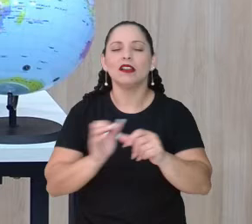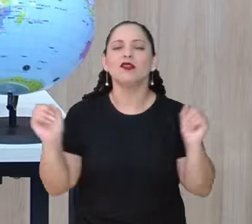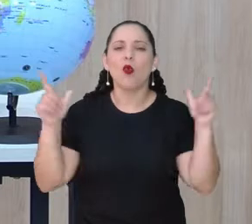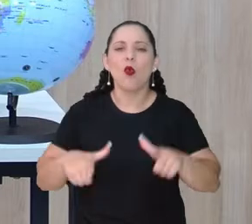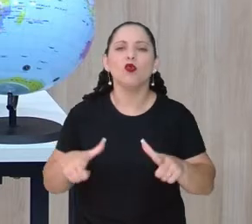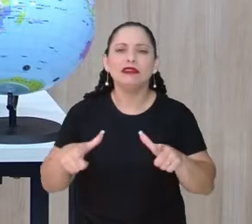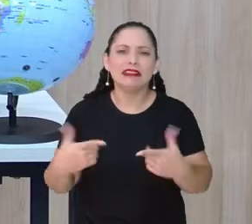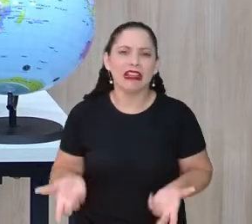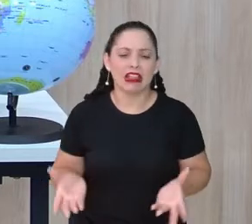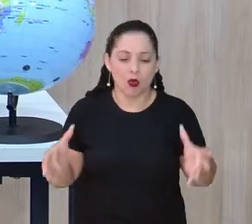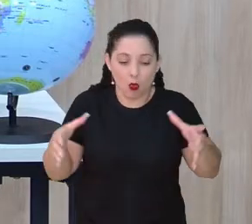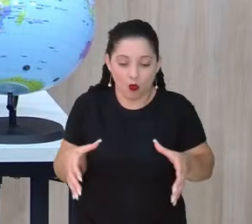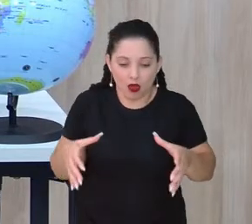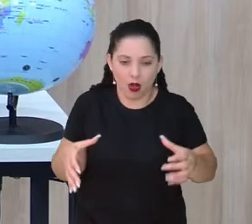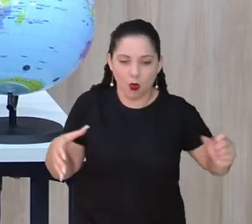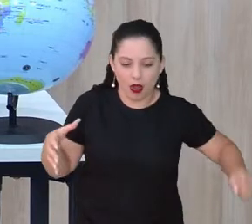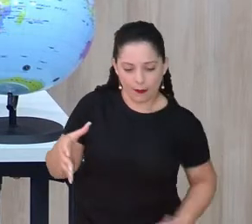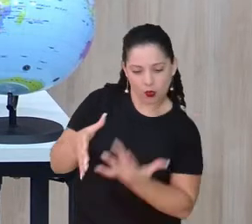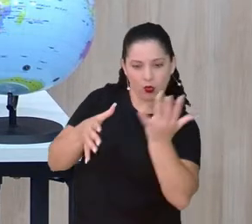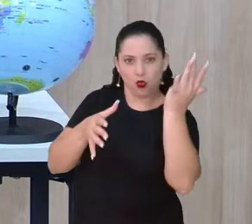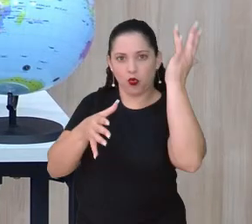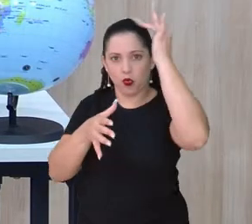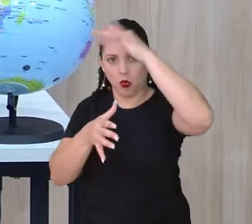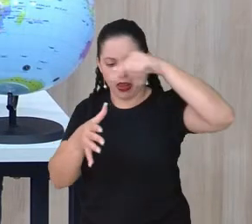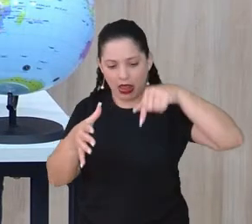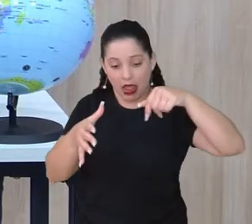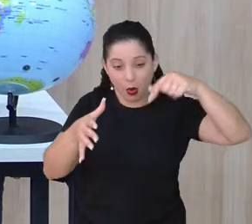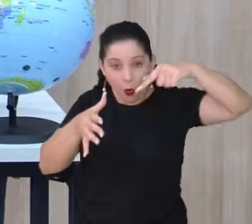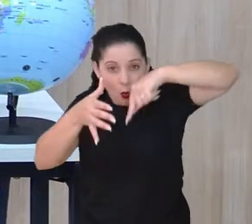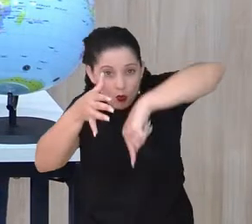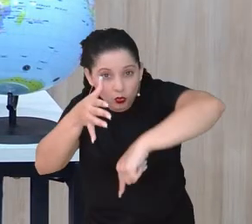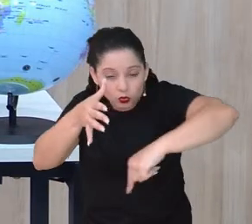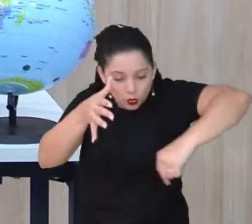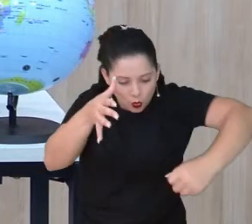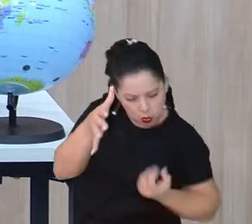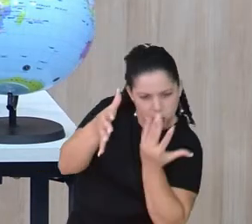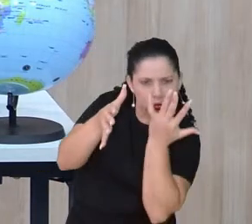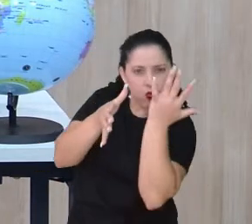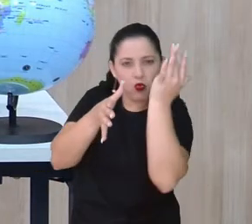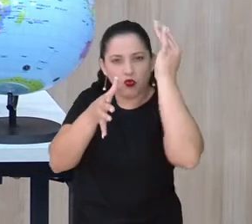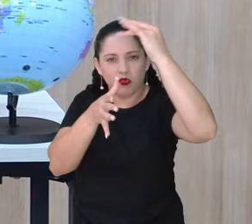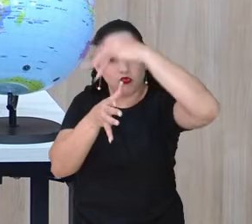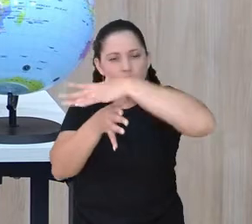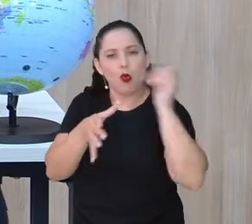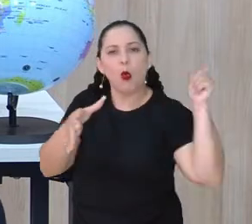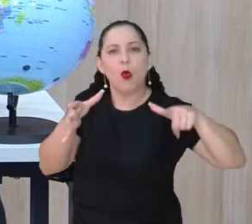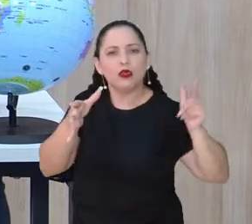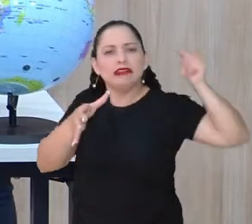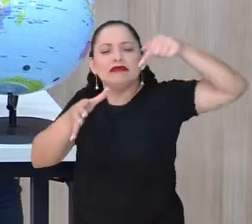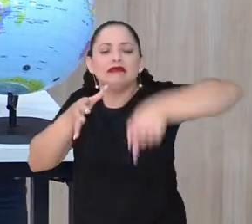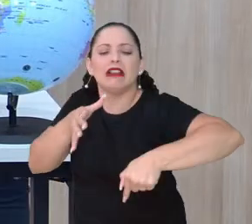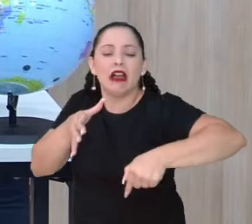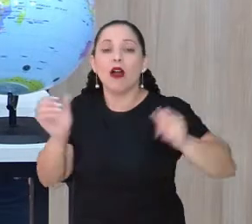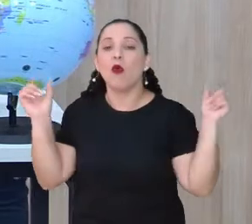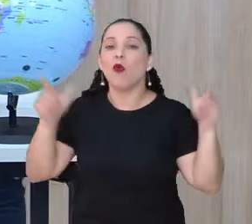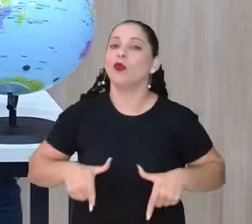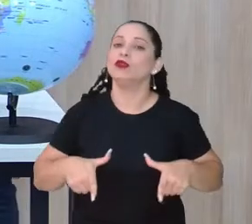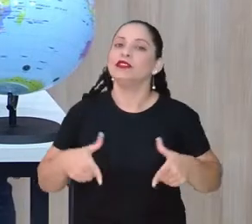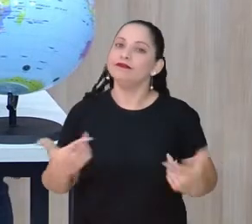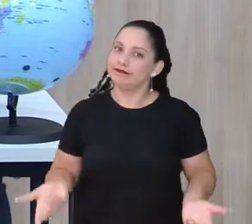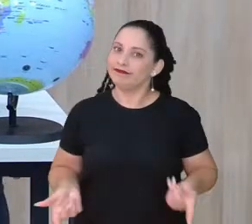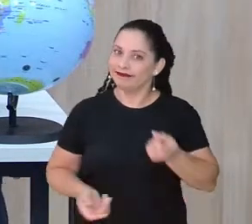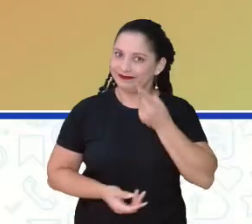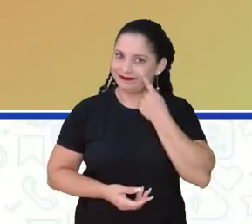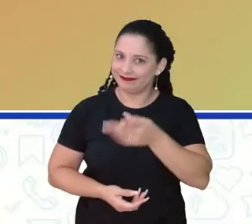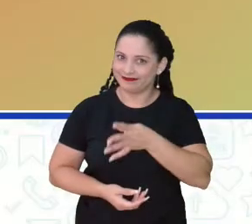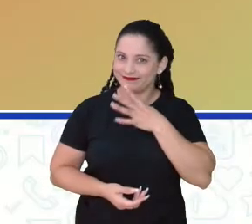vulcão? Será, né, que os nossos alunos, Sabino e quem, Adriana? E a Alice. E a Alice acertaram,